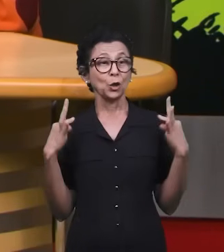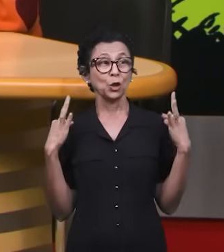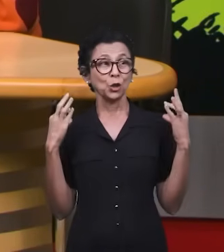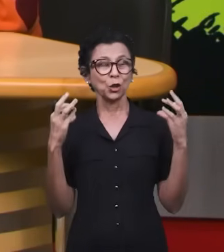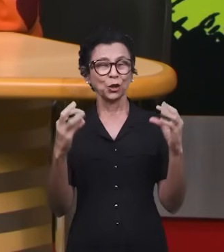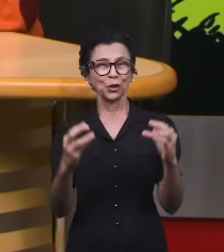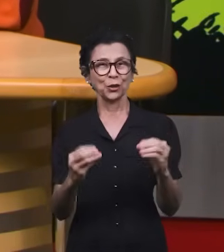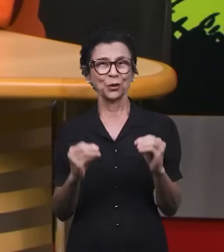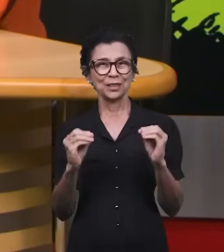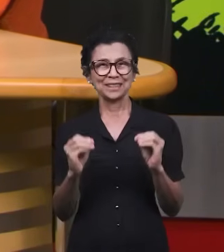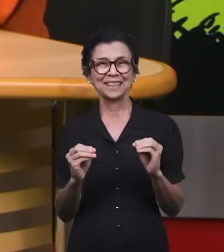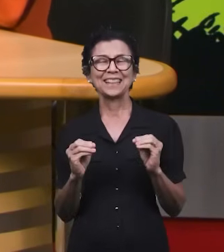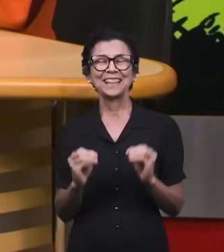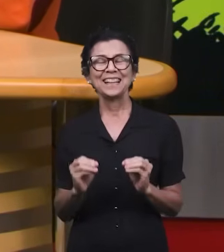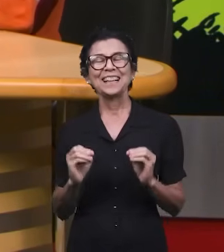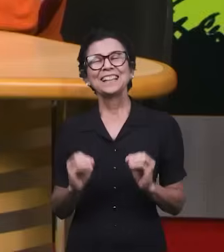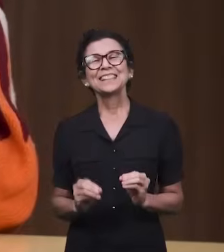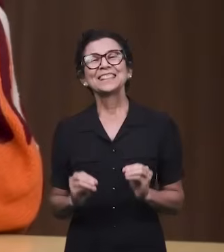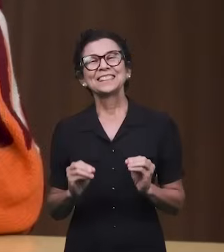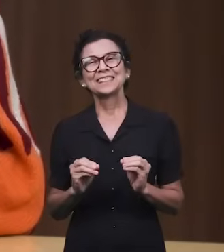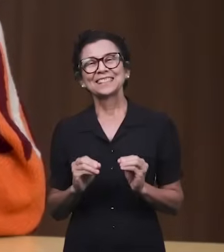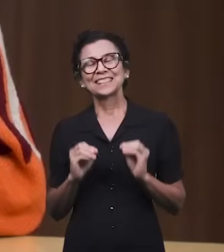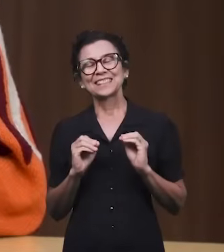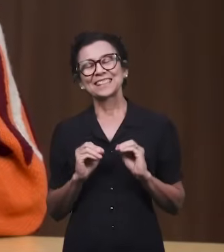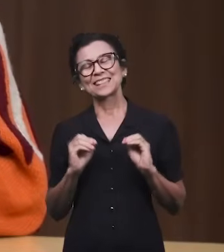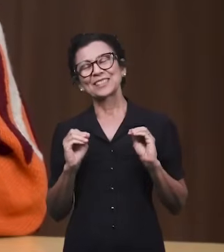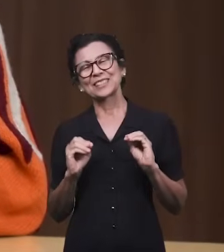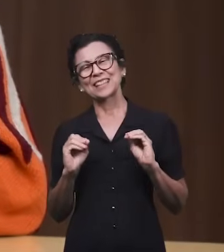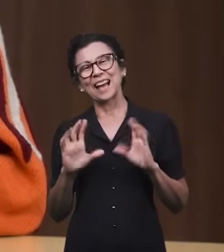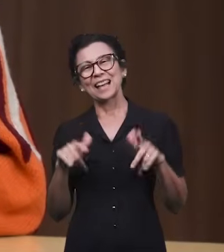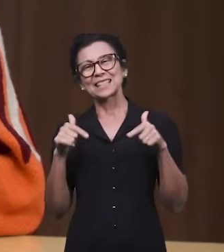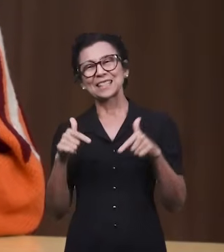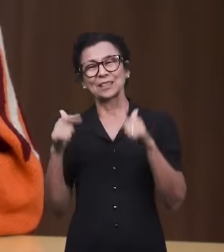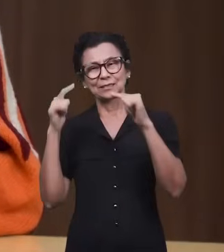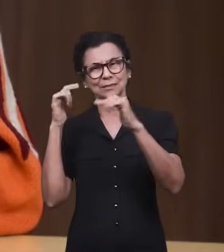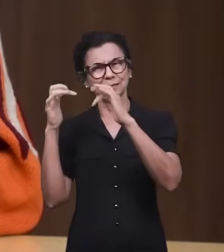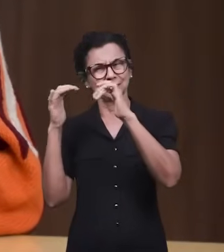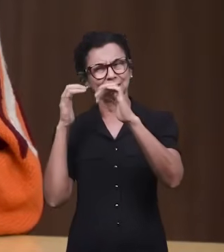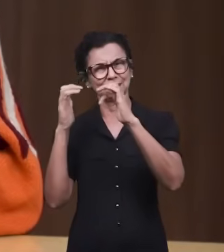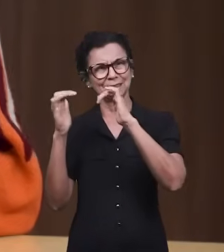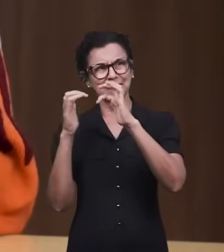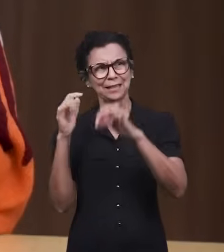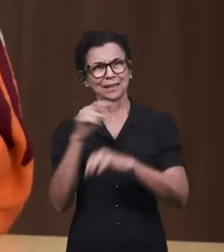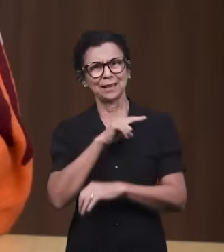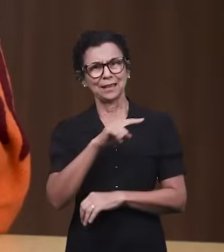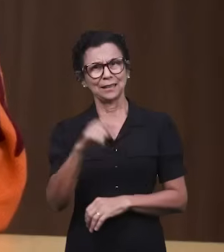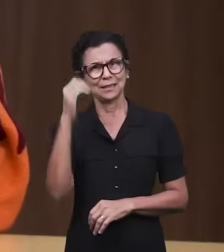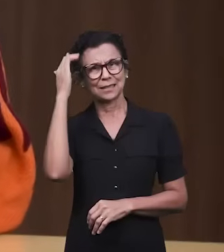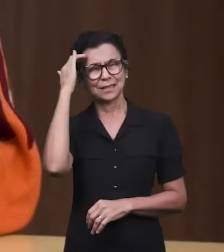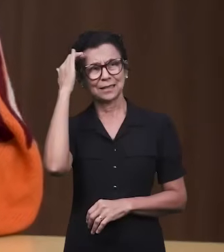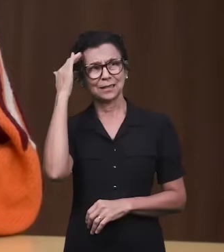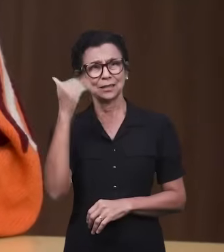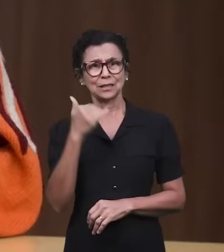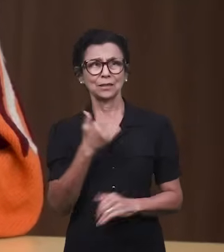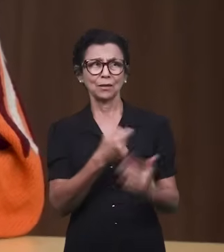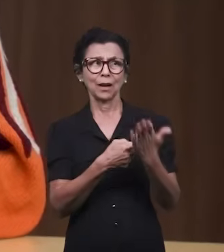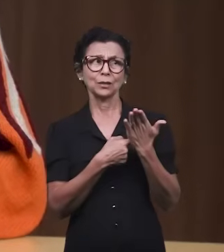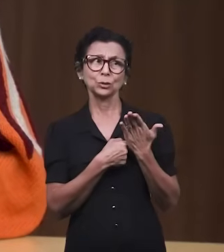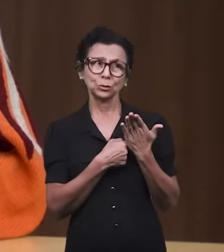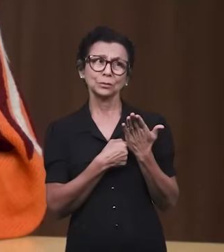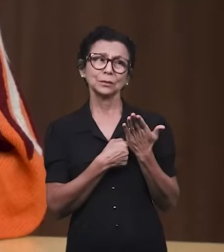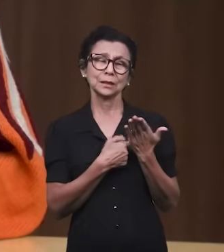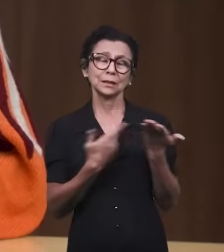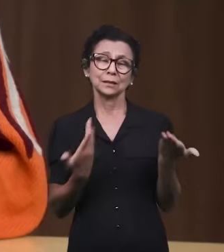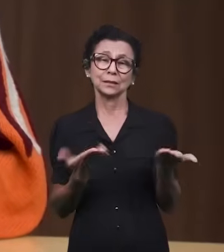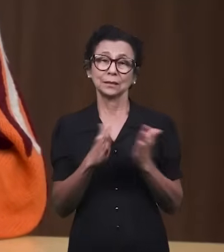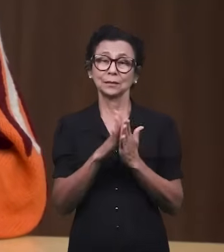comportamento humano, não é? Sim. Vocês que nos acompanham estão vendo que nós estamos pedindo ajuda às meninas para nos auxiliarem, porque a